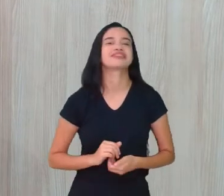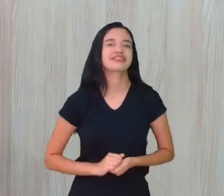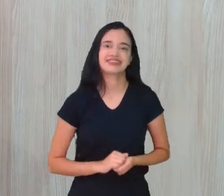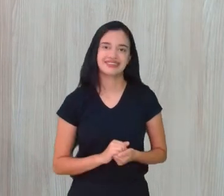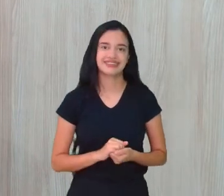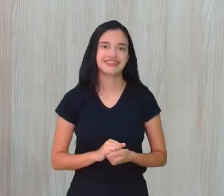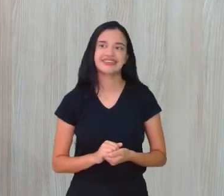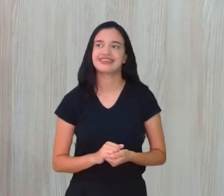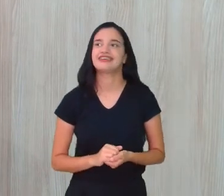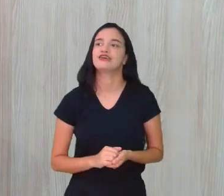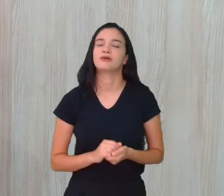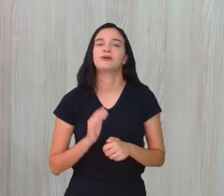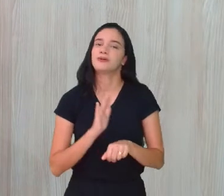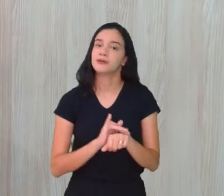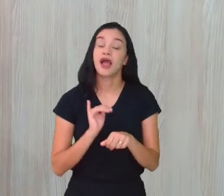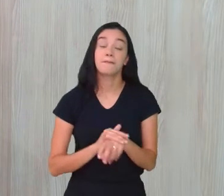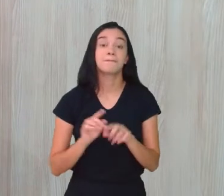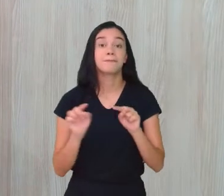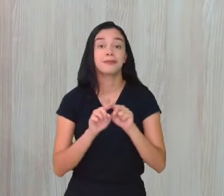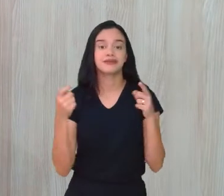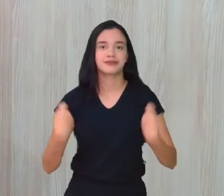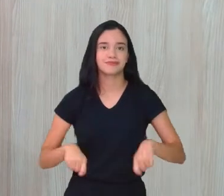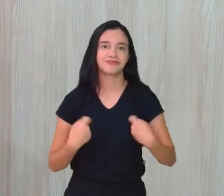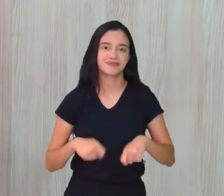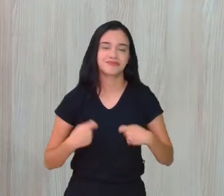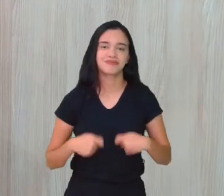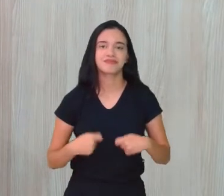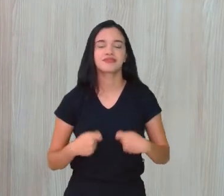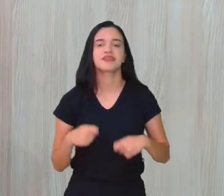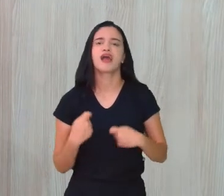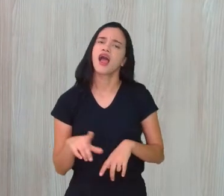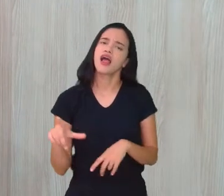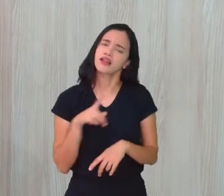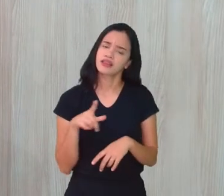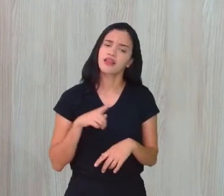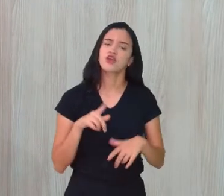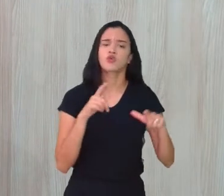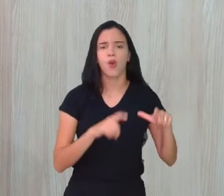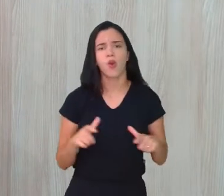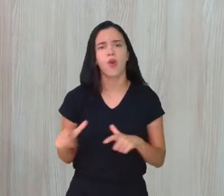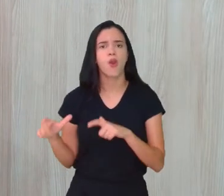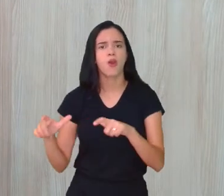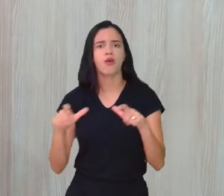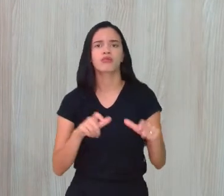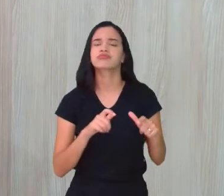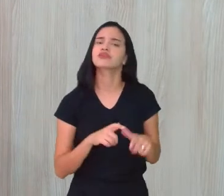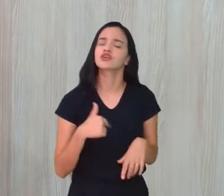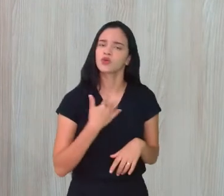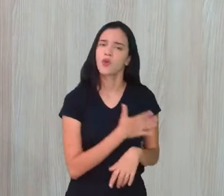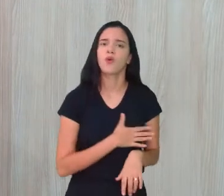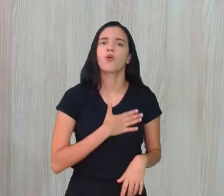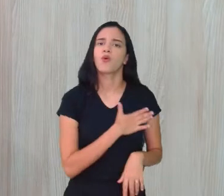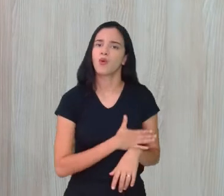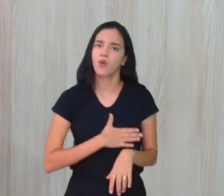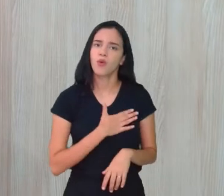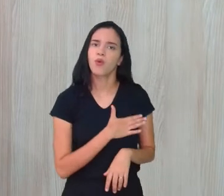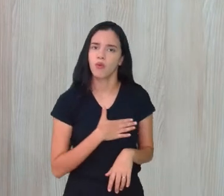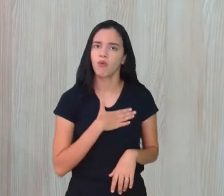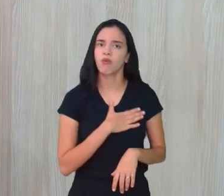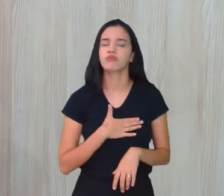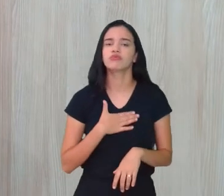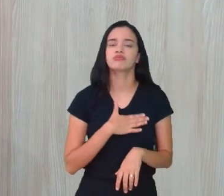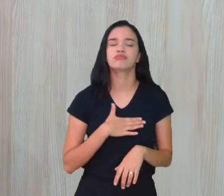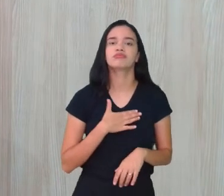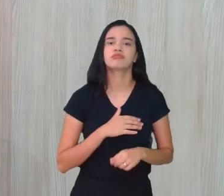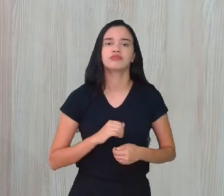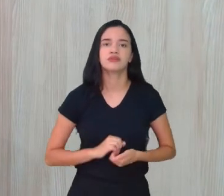nem questão afetividade, de né? necessidade. Mas tem alguns lugares que eu gosto de. Gosto muito de